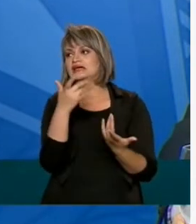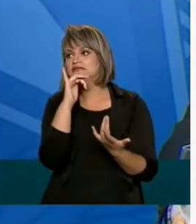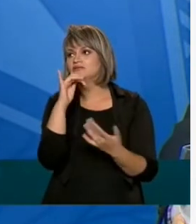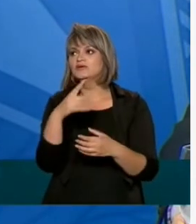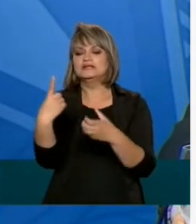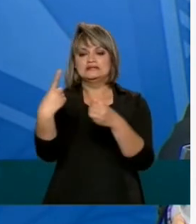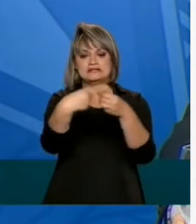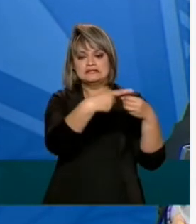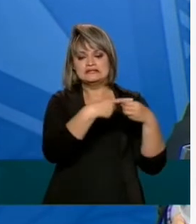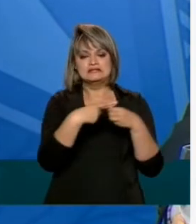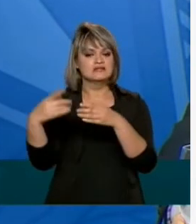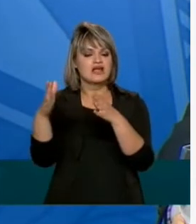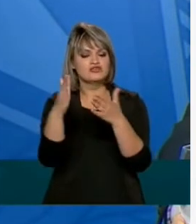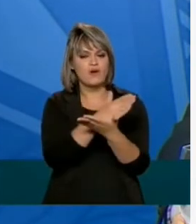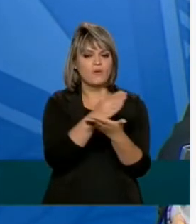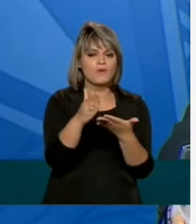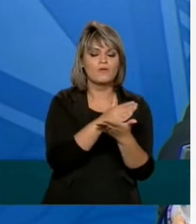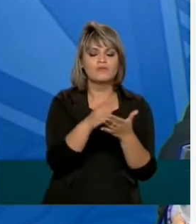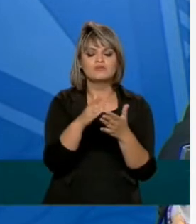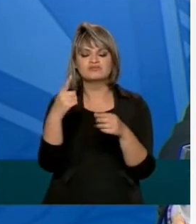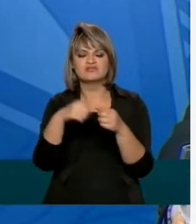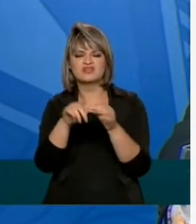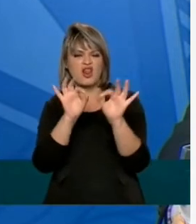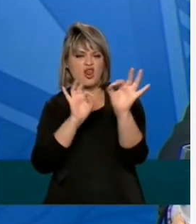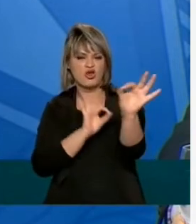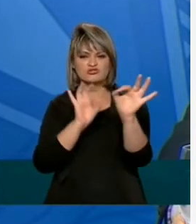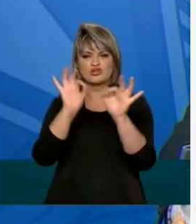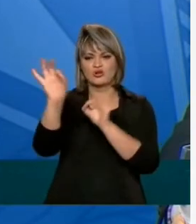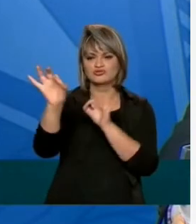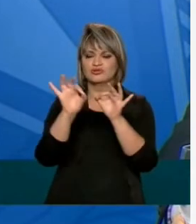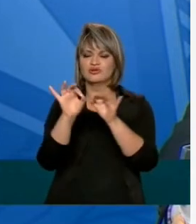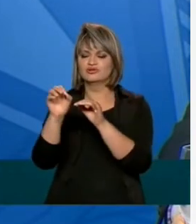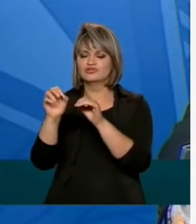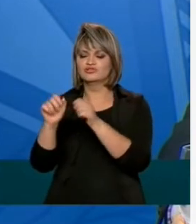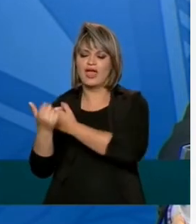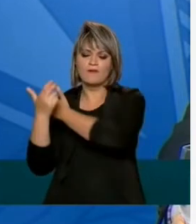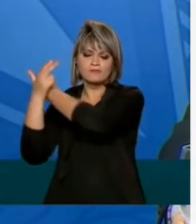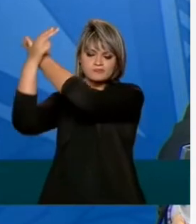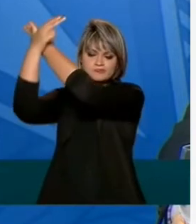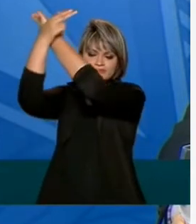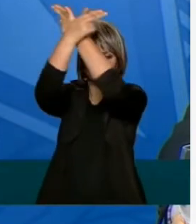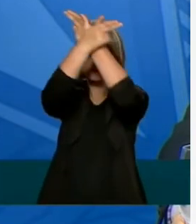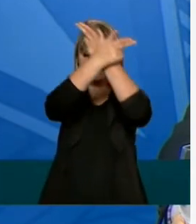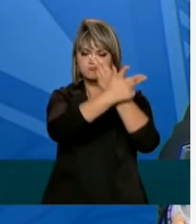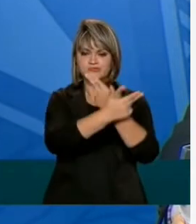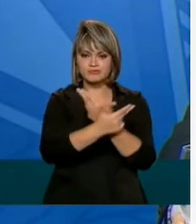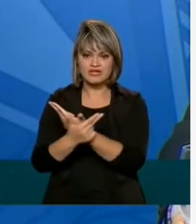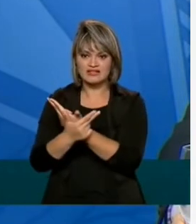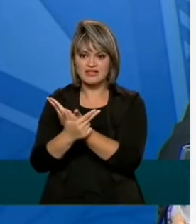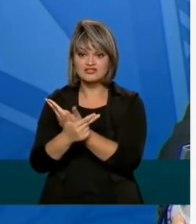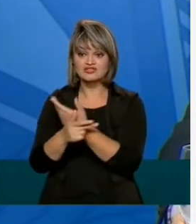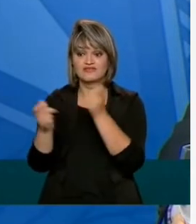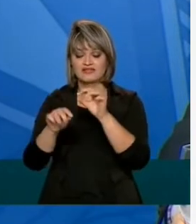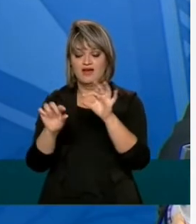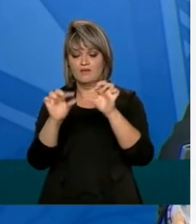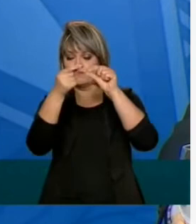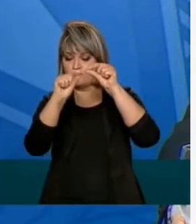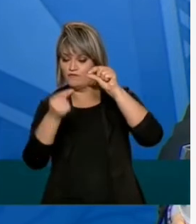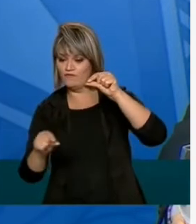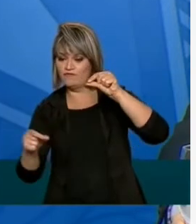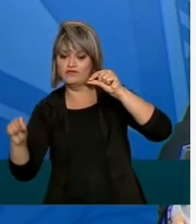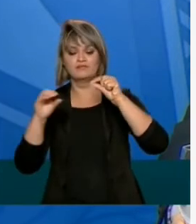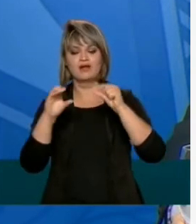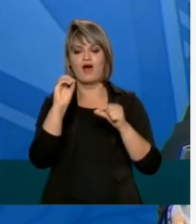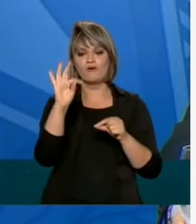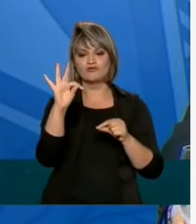leva, algumas localidades remotas que a gente leva por satélite, a gente vai ter mais dinheiro para levar por fibra ótica.